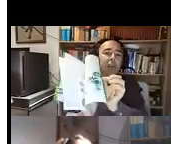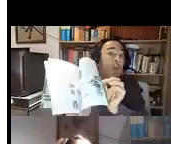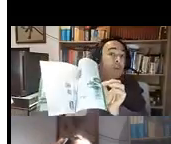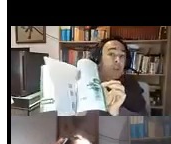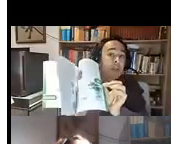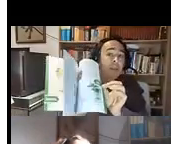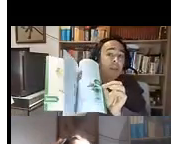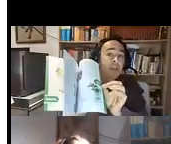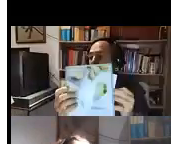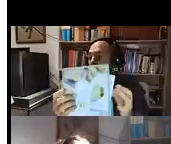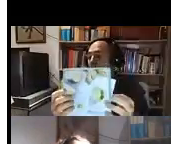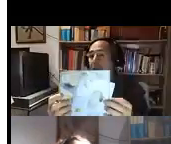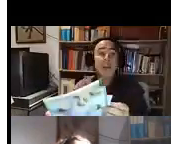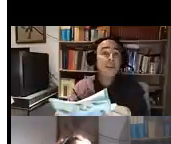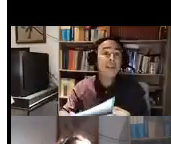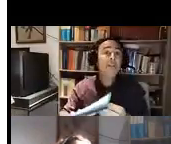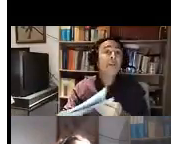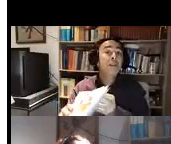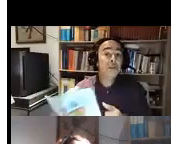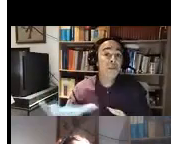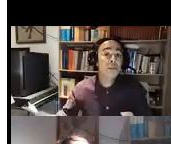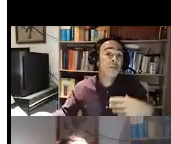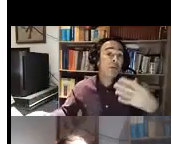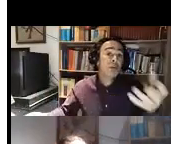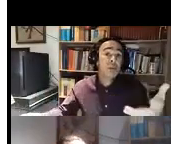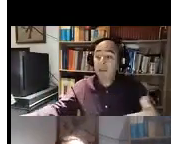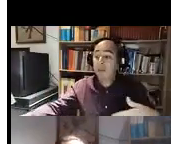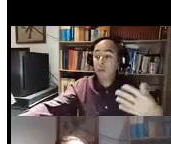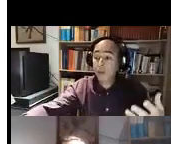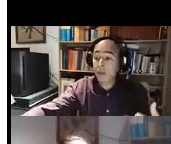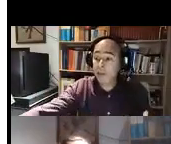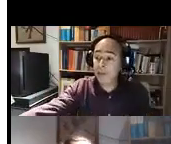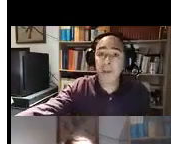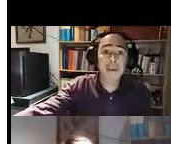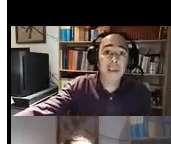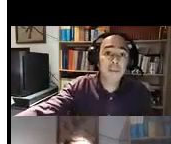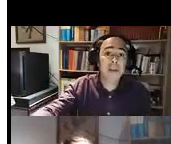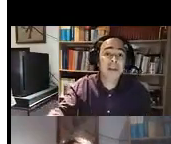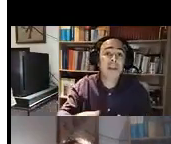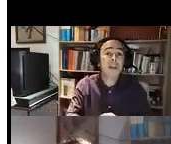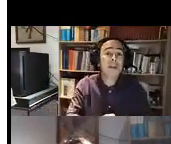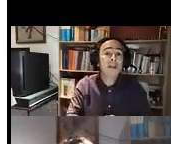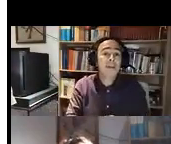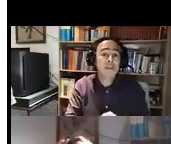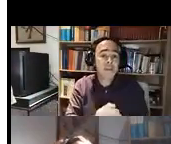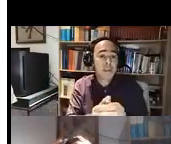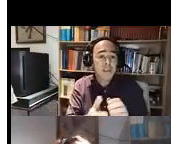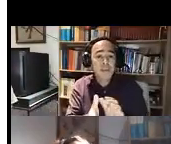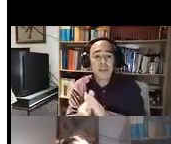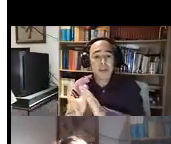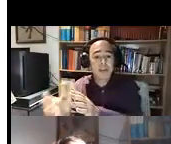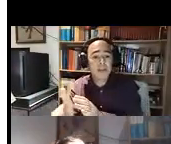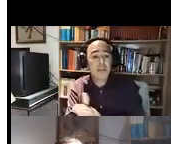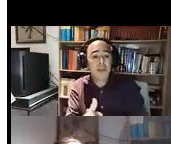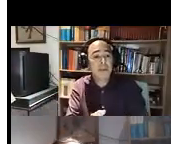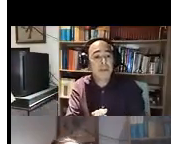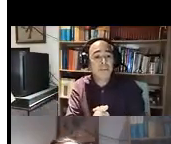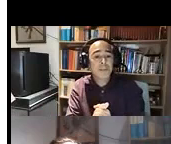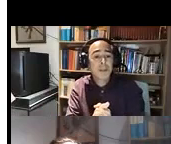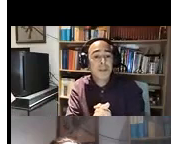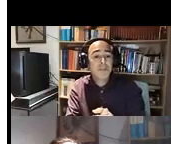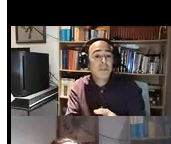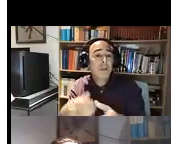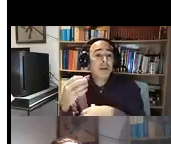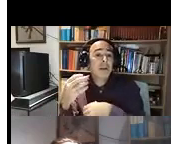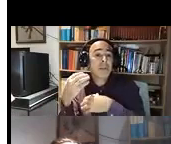vezes em vários promocionar aqui e vai enviar esta todos os parceiros aos clientes sempre temos sabe assim também se quiser chamar clientes na